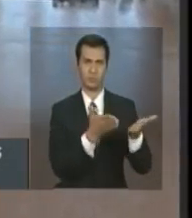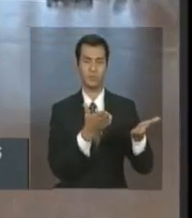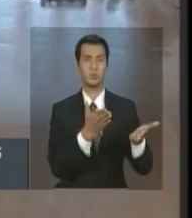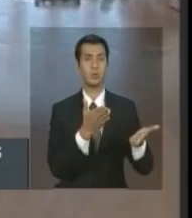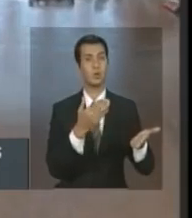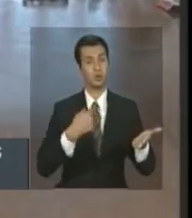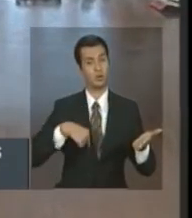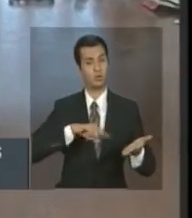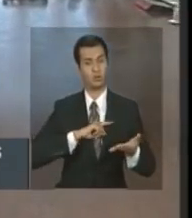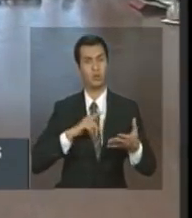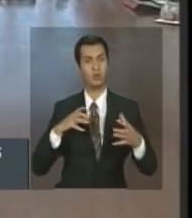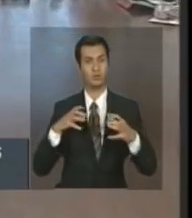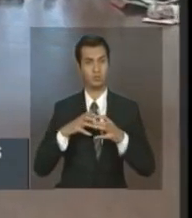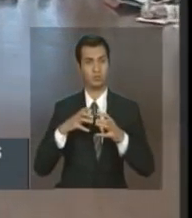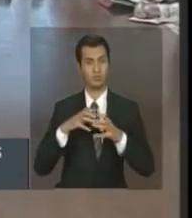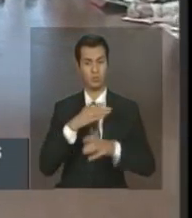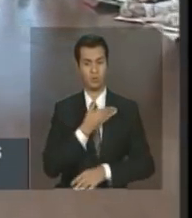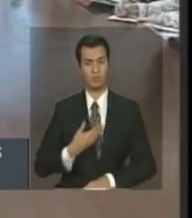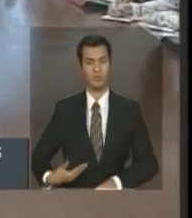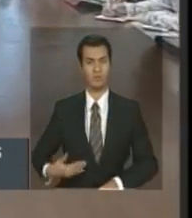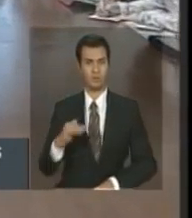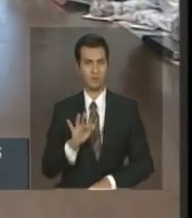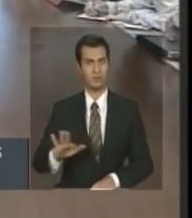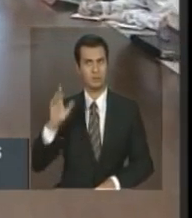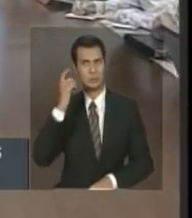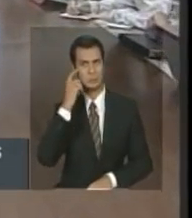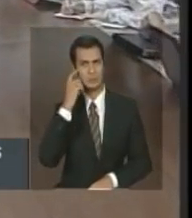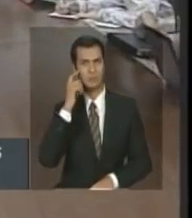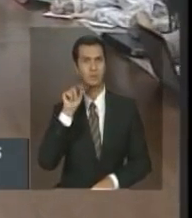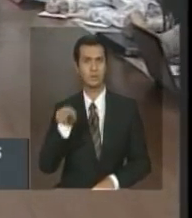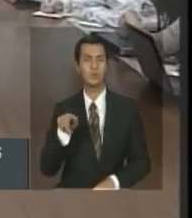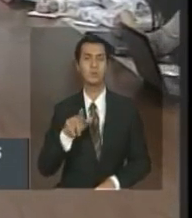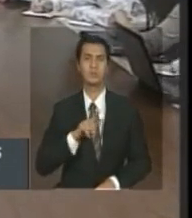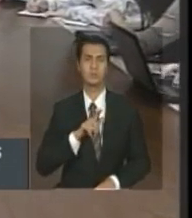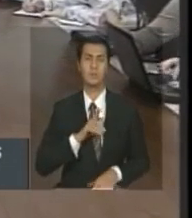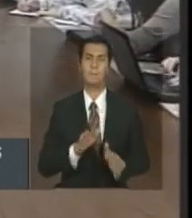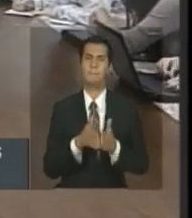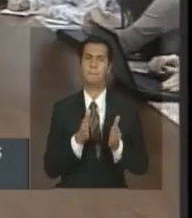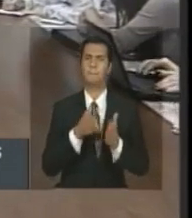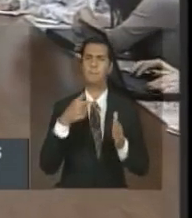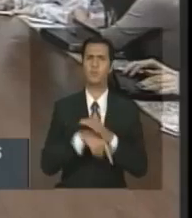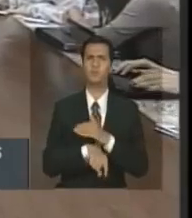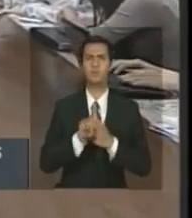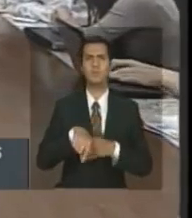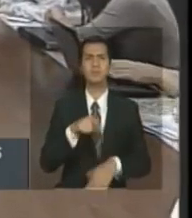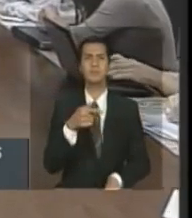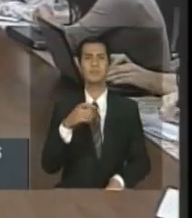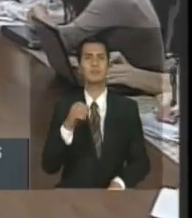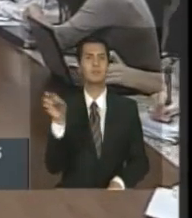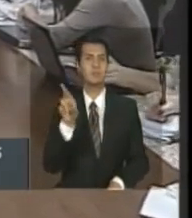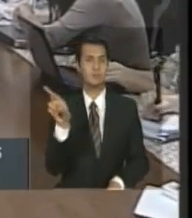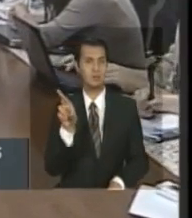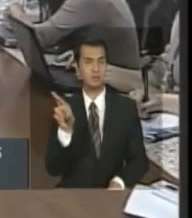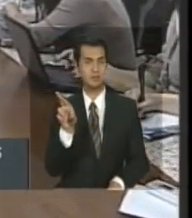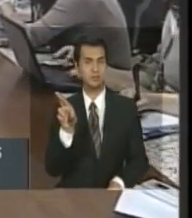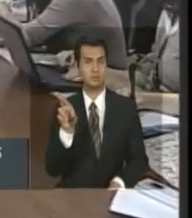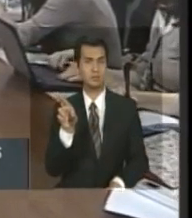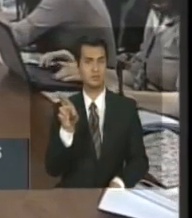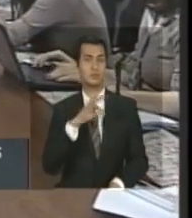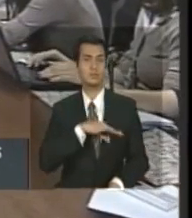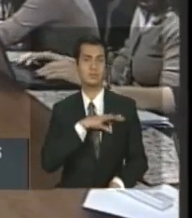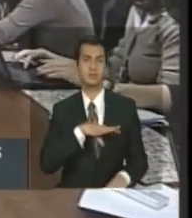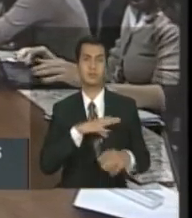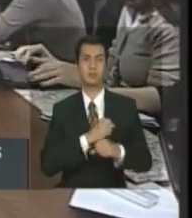70,00. E a população pobre, R$ 140,00. Eles estão usando o R$ 128,00, que é 1/4 de salário mínimo. Mas não é isso que é importante. O